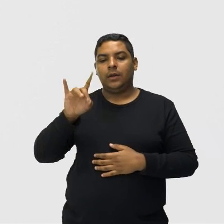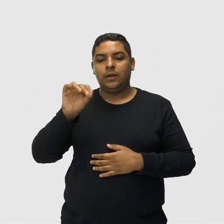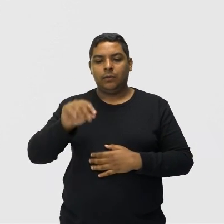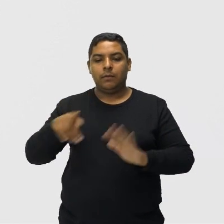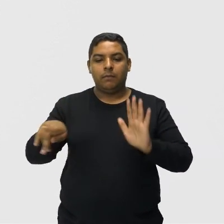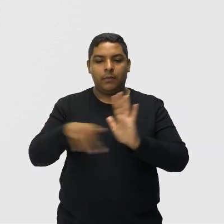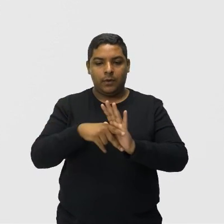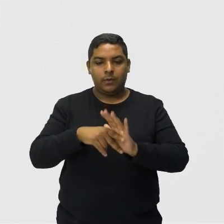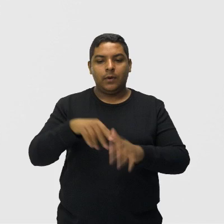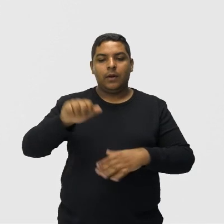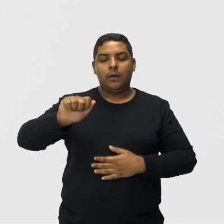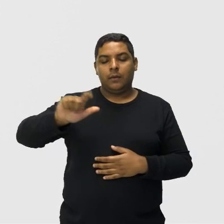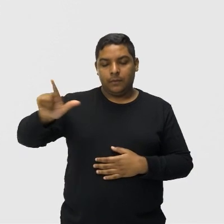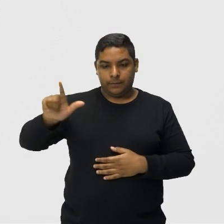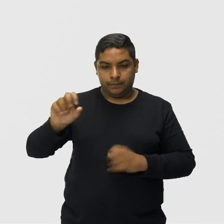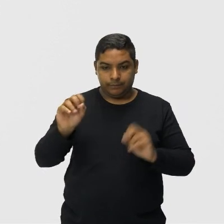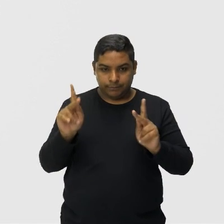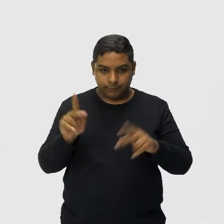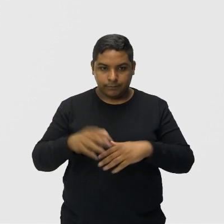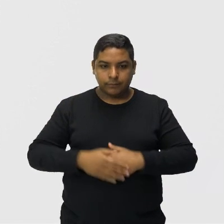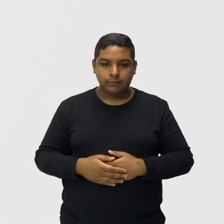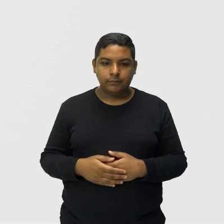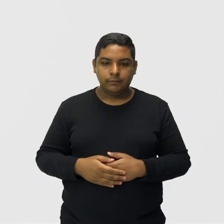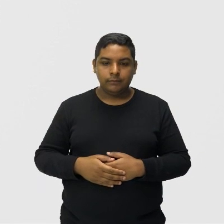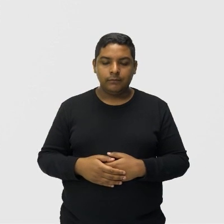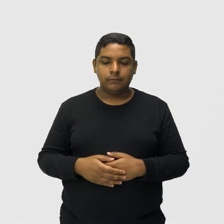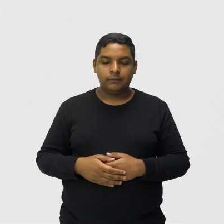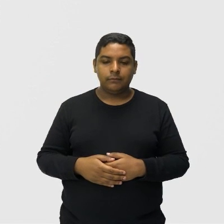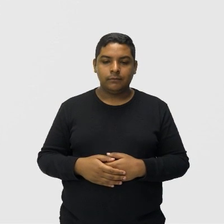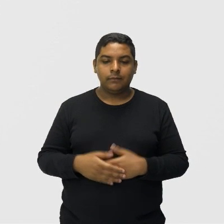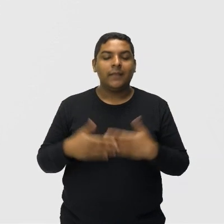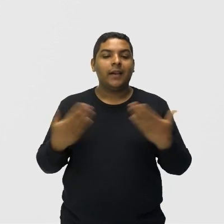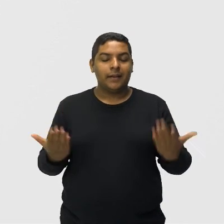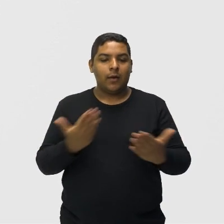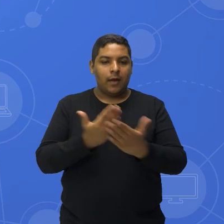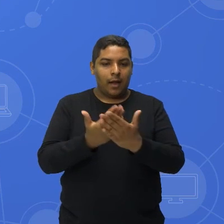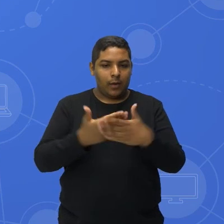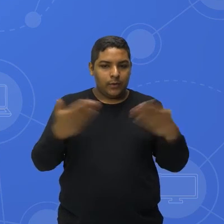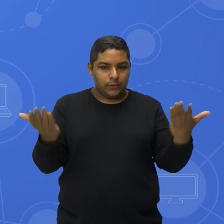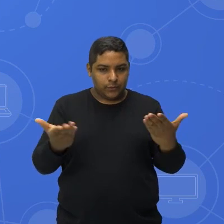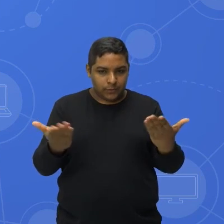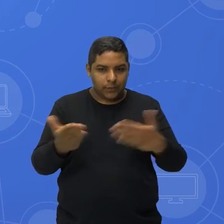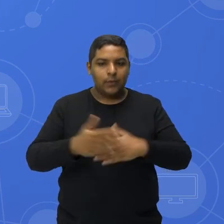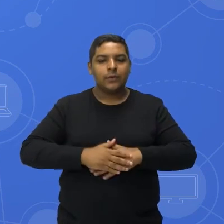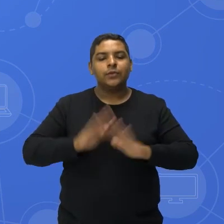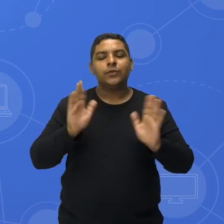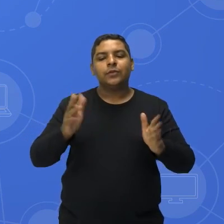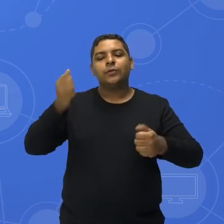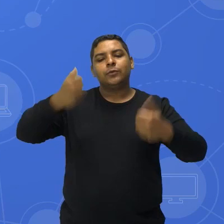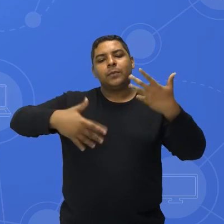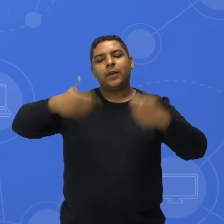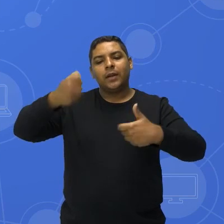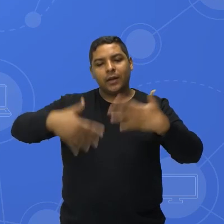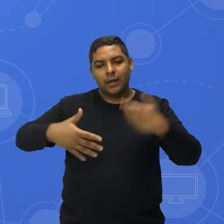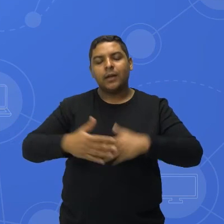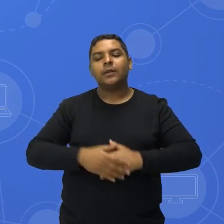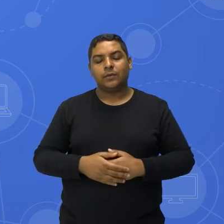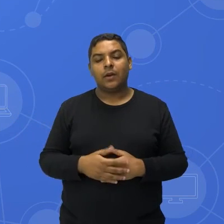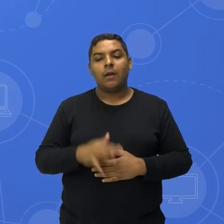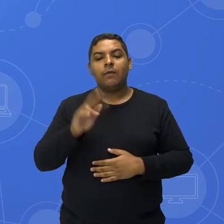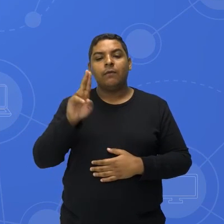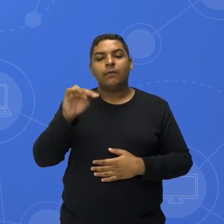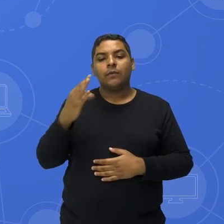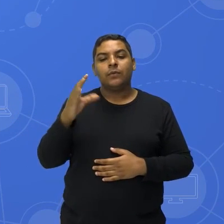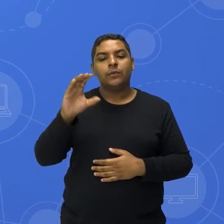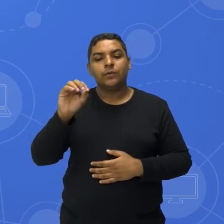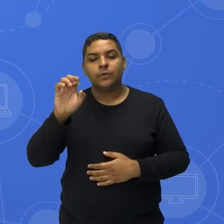a terminação é -al. Tá bom, gente? Então, na aula de hoje nós trabalhamos um pouco mais de funções oxigenadas,